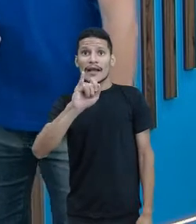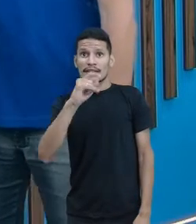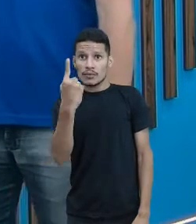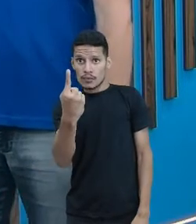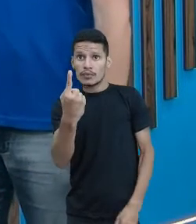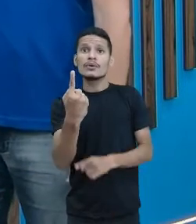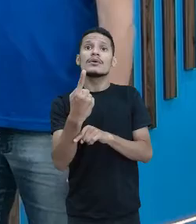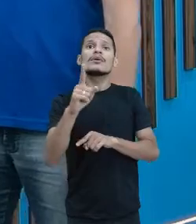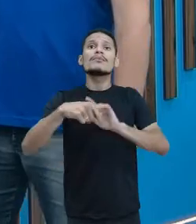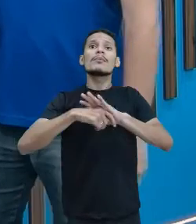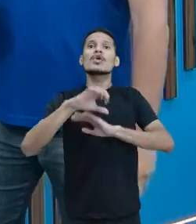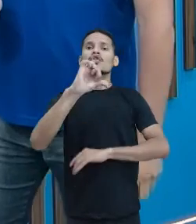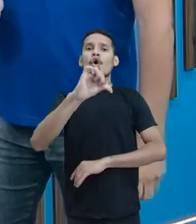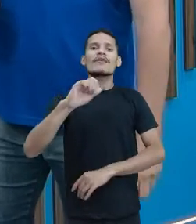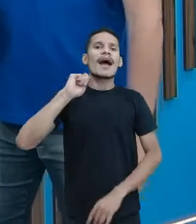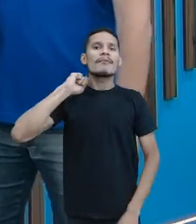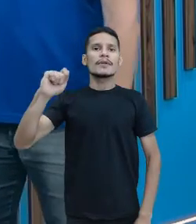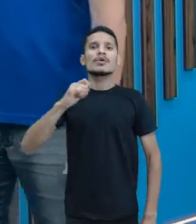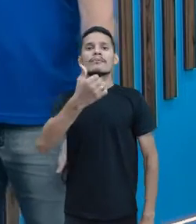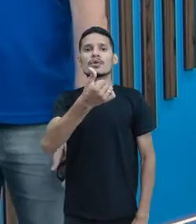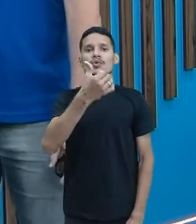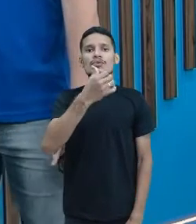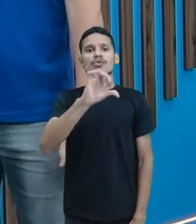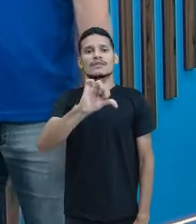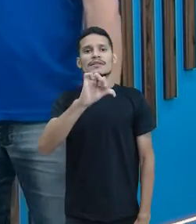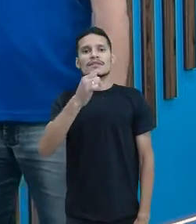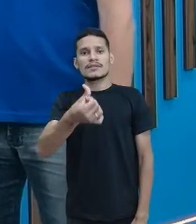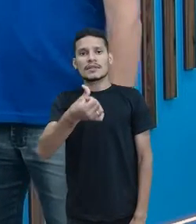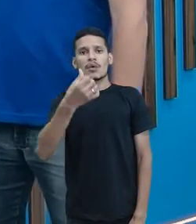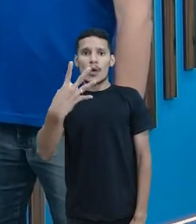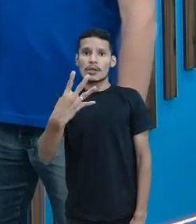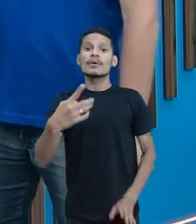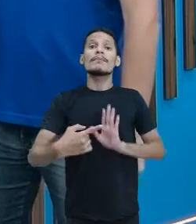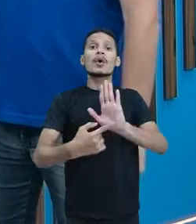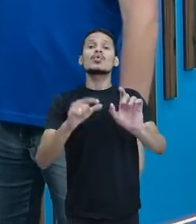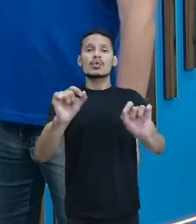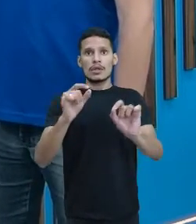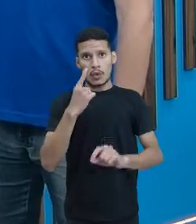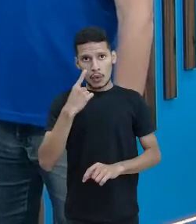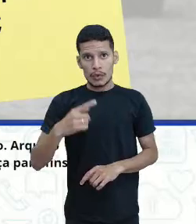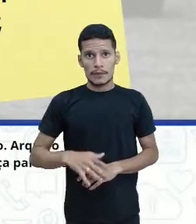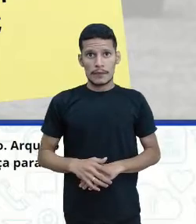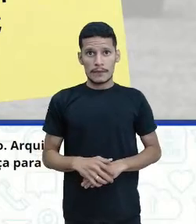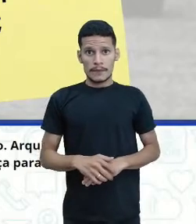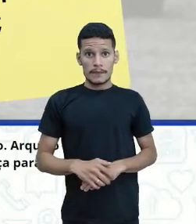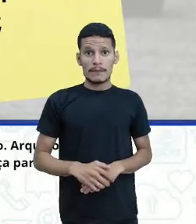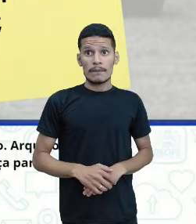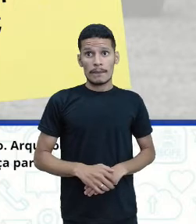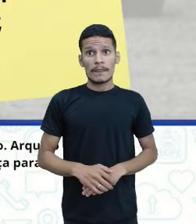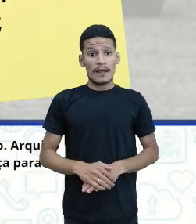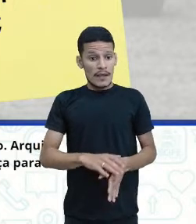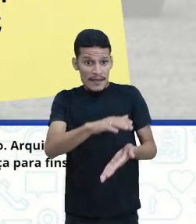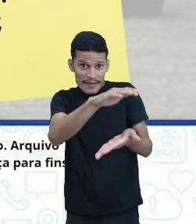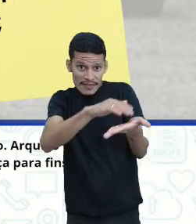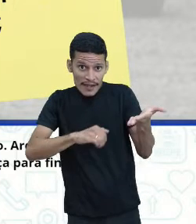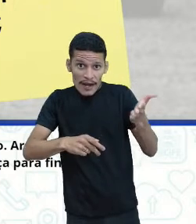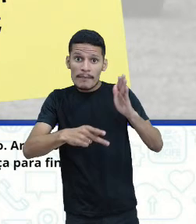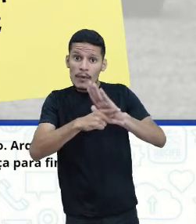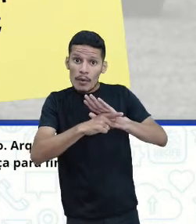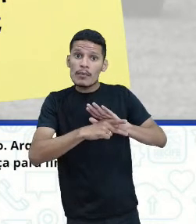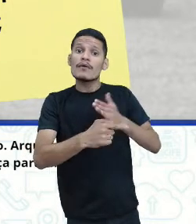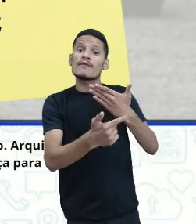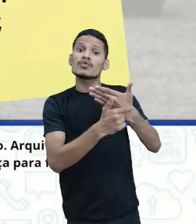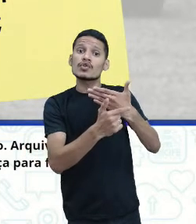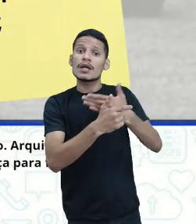9 de abril de 1964, ele traz o seguinte, a demissão dos funcionários públicos que